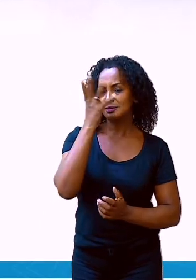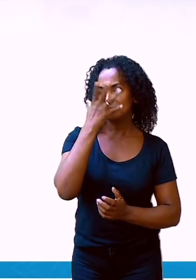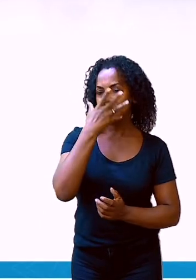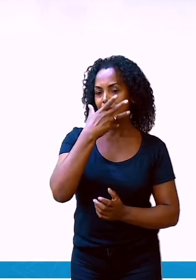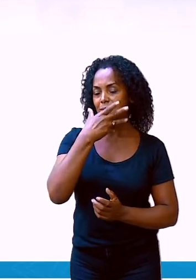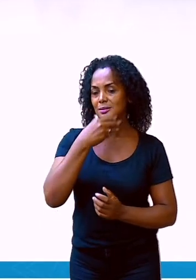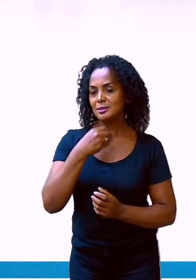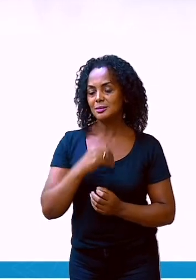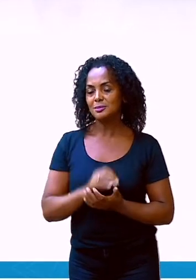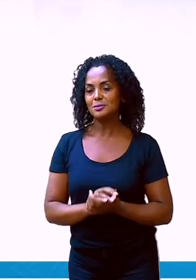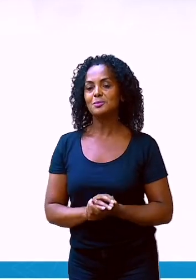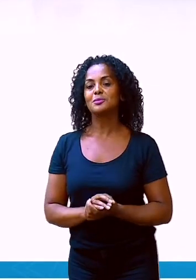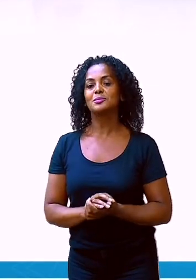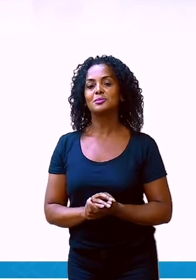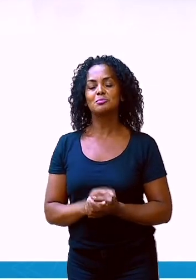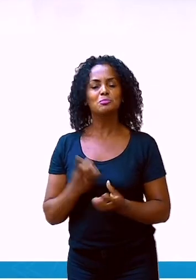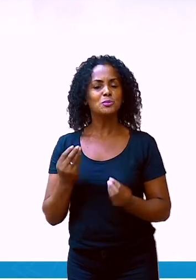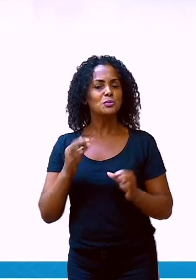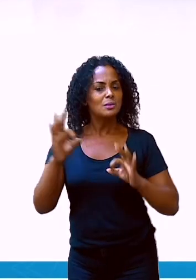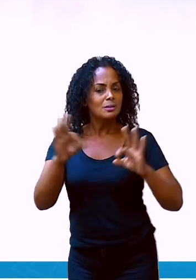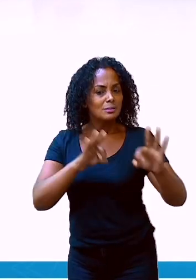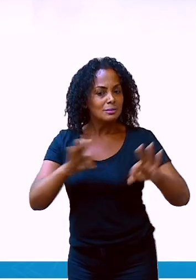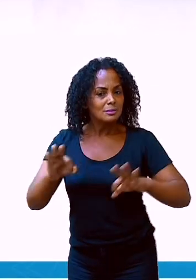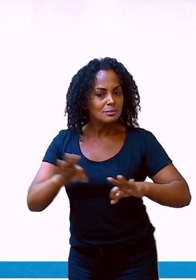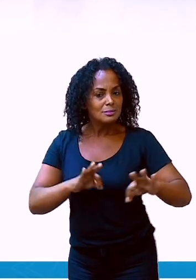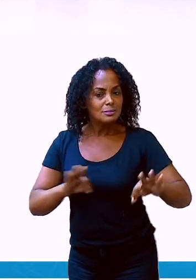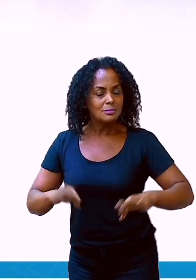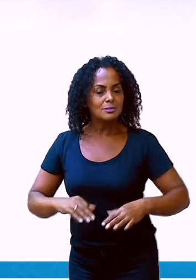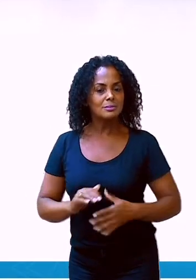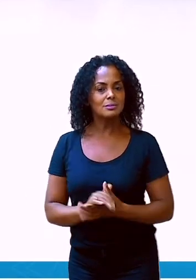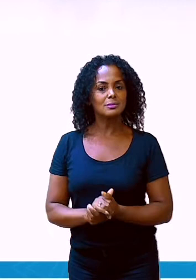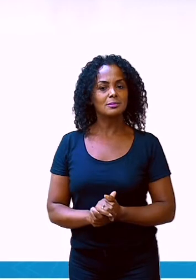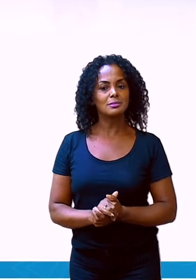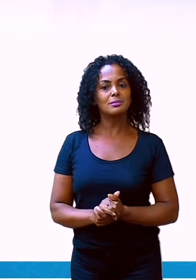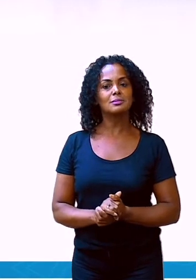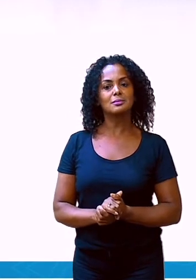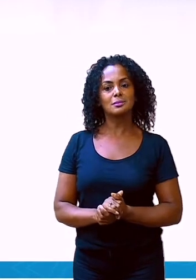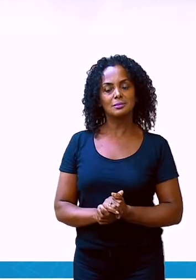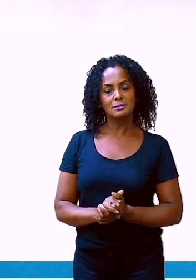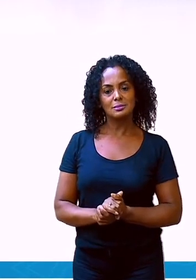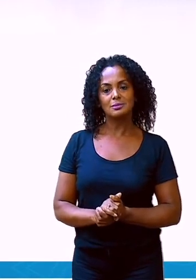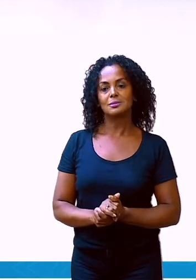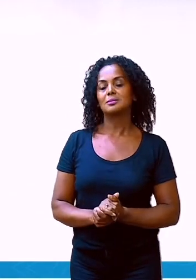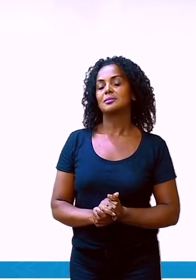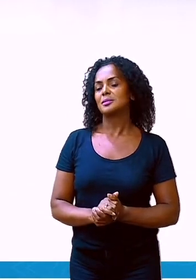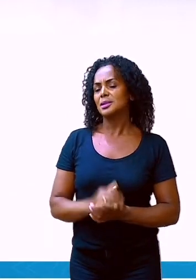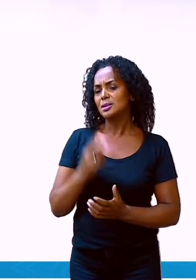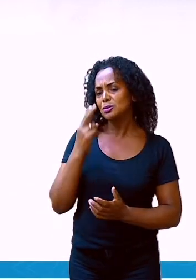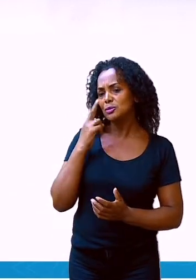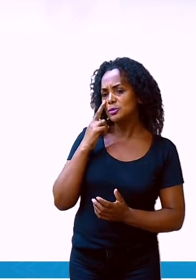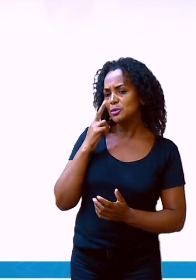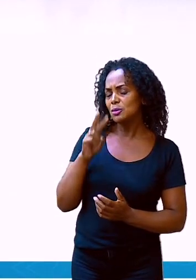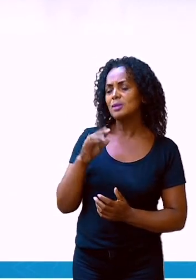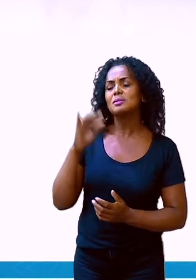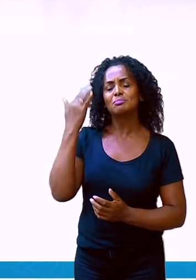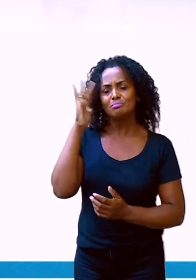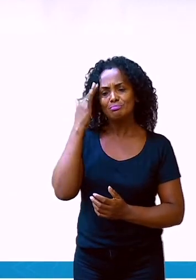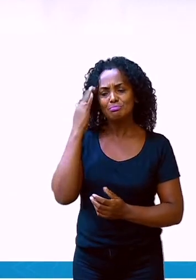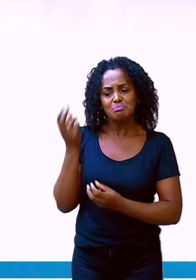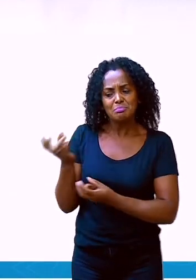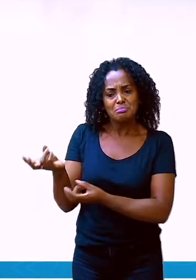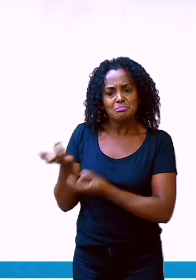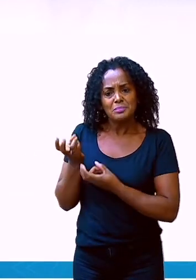de detalhes esta maquete. A gente olha e logo sabemos que é uma sala de